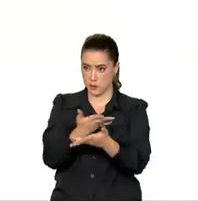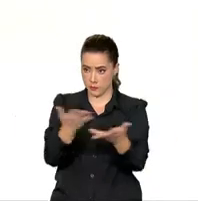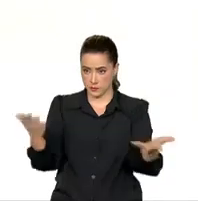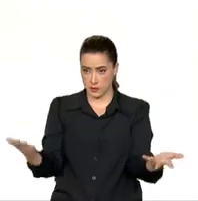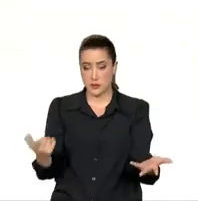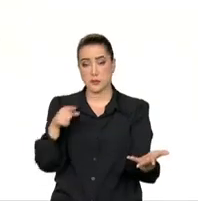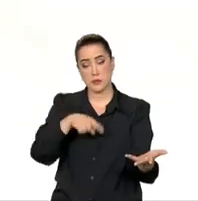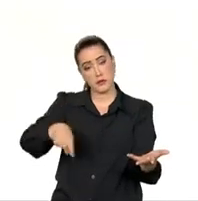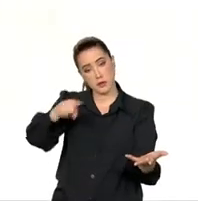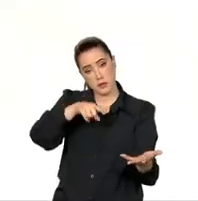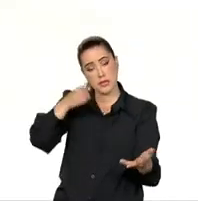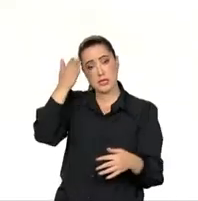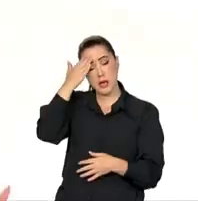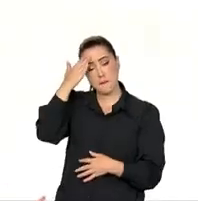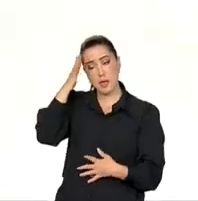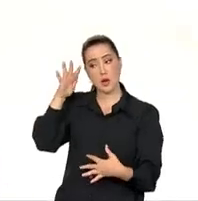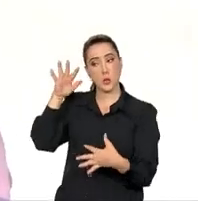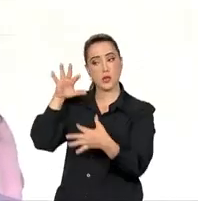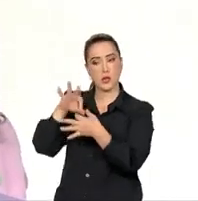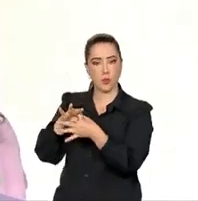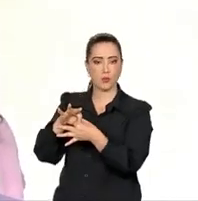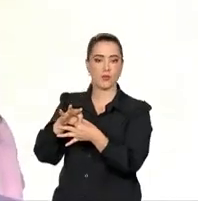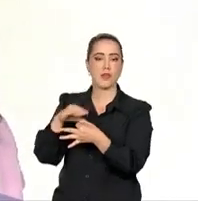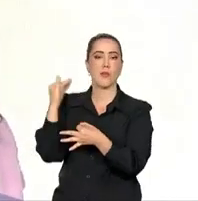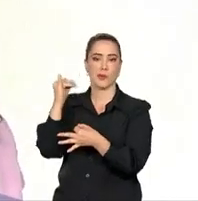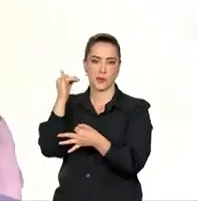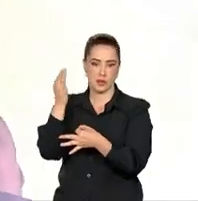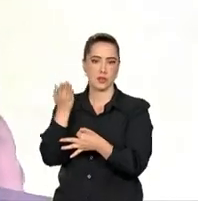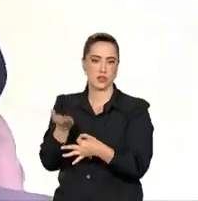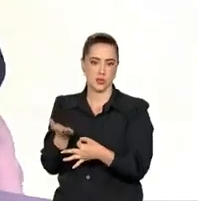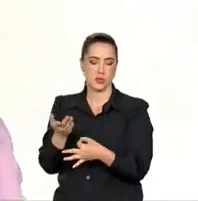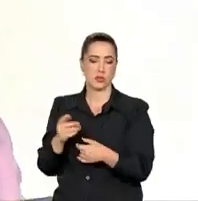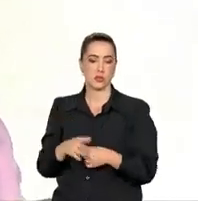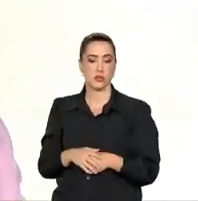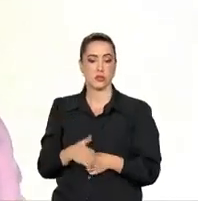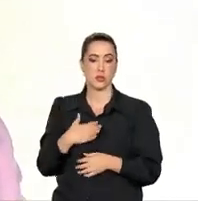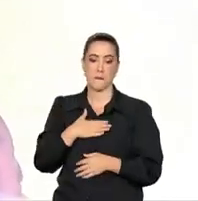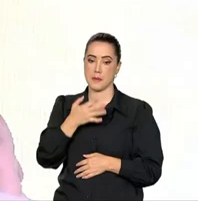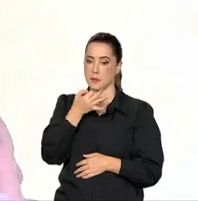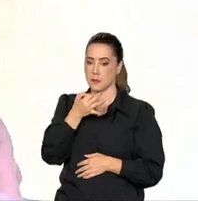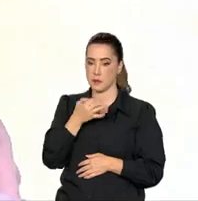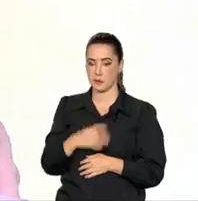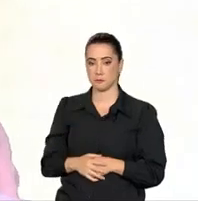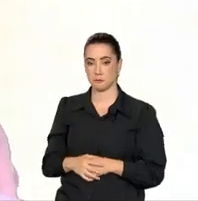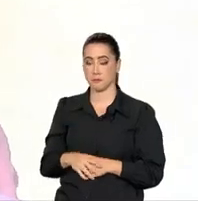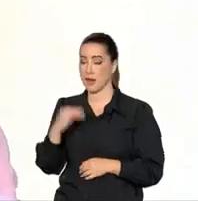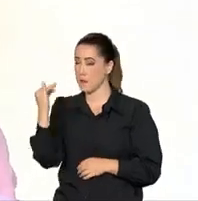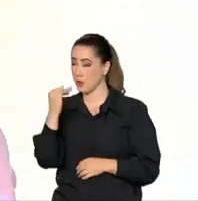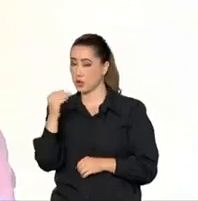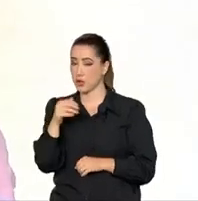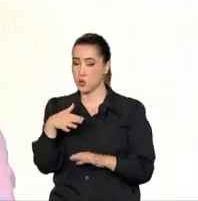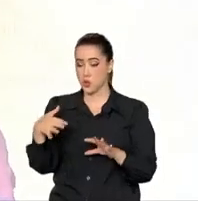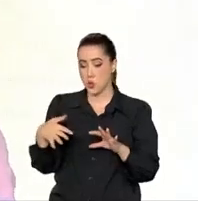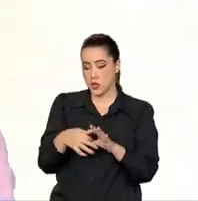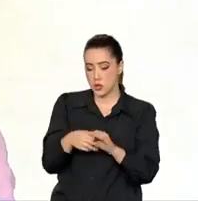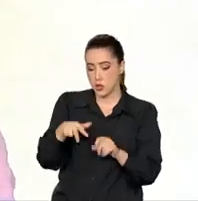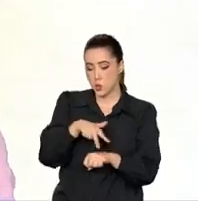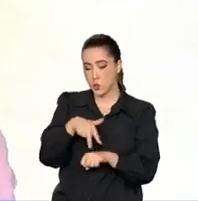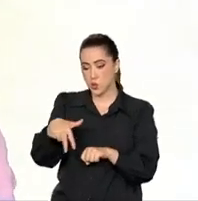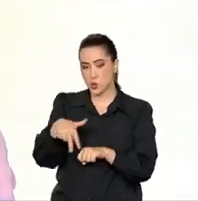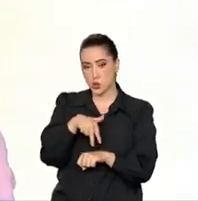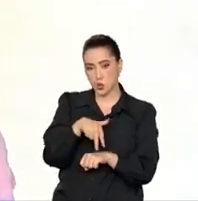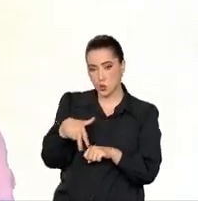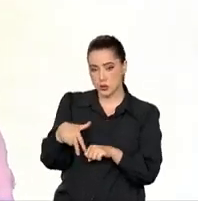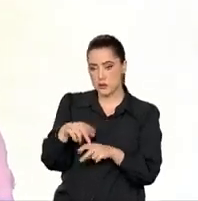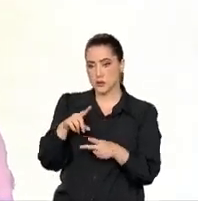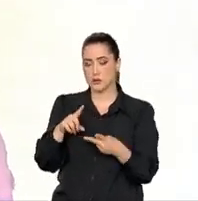a importância da integração, na minha opinião, dos SUAS, do